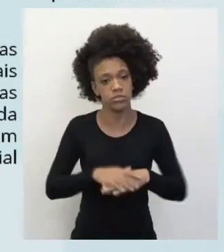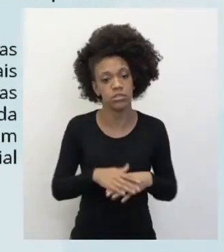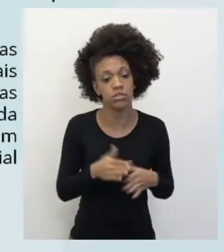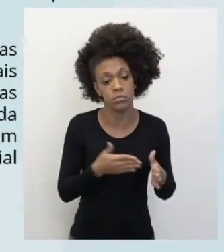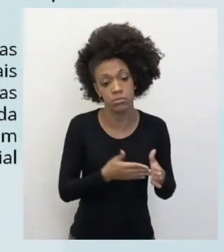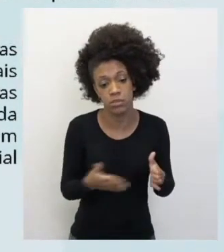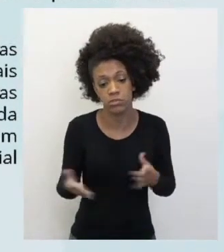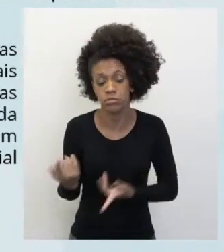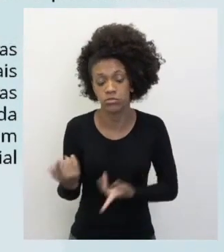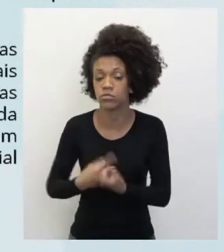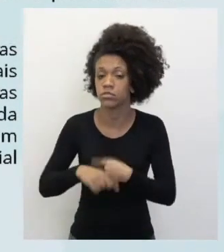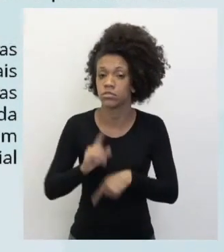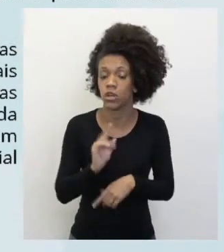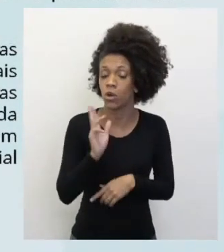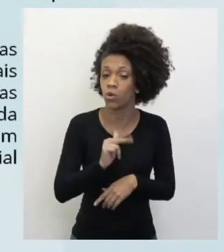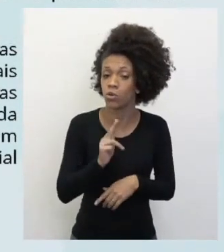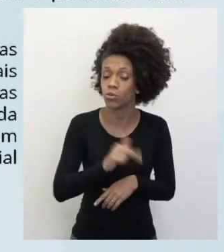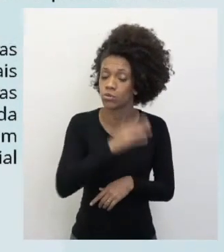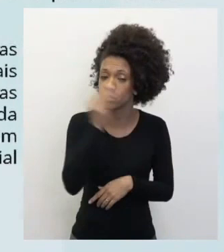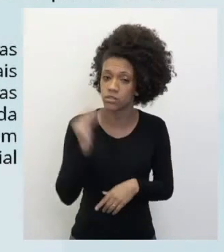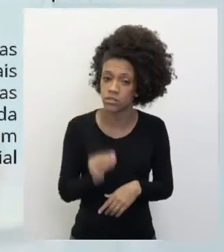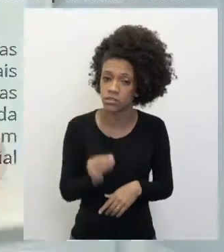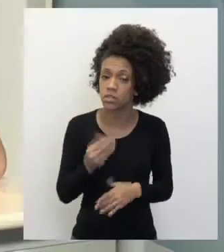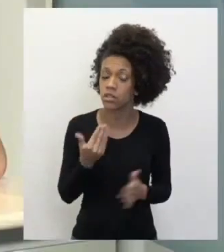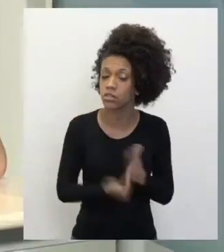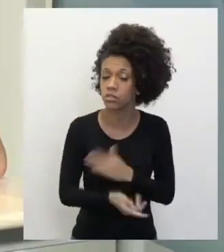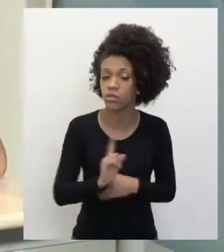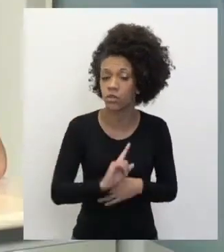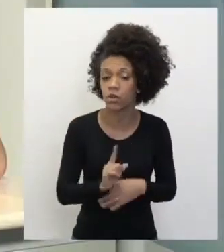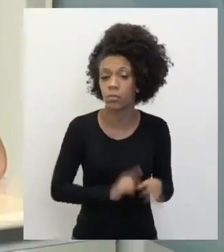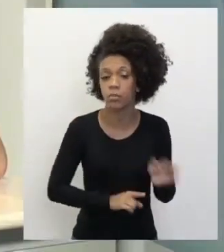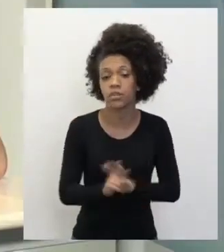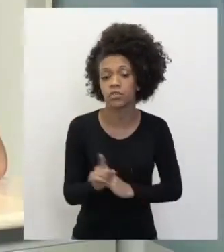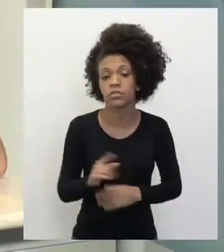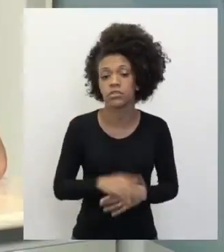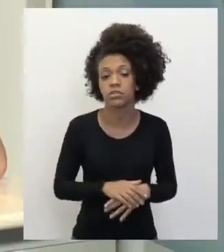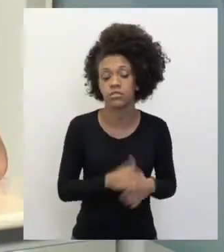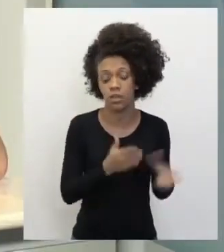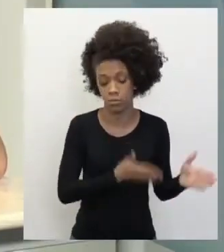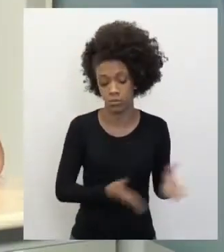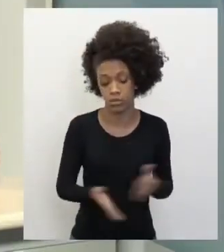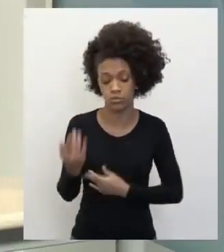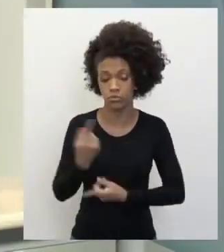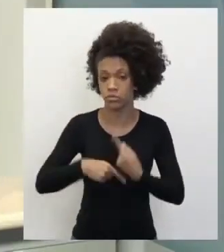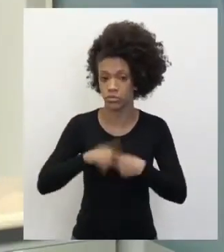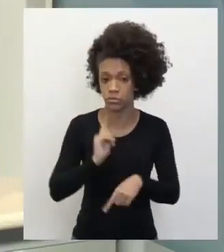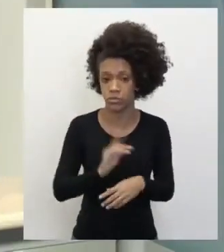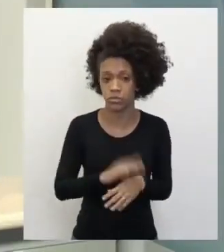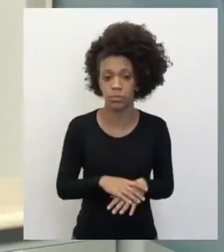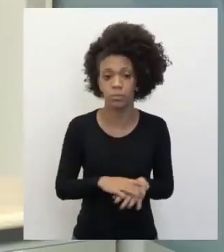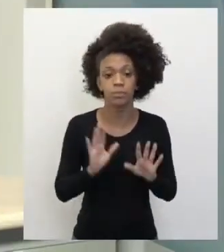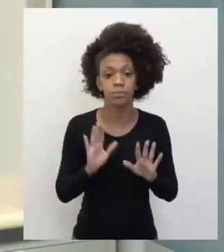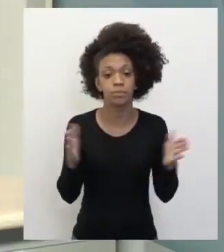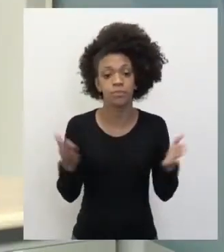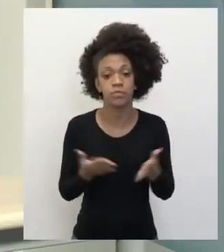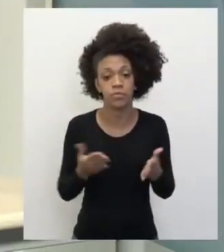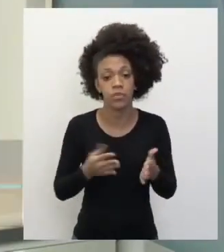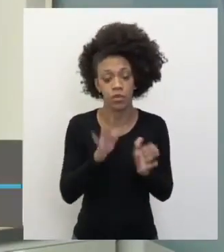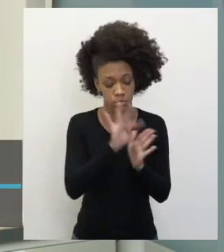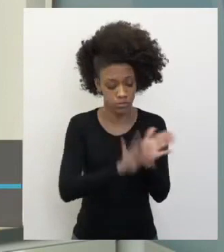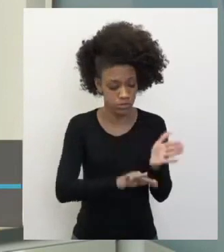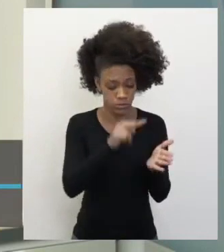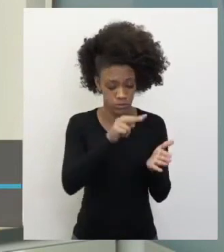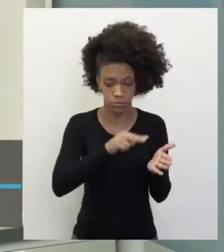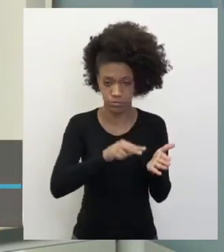de transformação. Pessoal, nunca esqueçam disso, não vamos perder a questão da alteridade de vista, tá? Agora que o texto foi lido junto